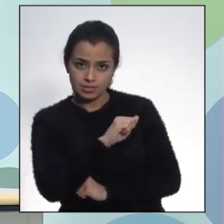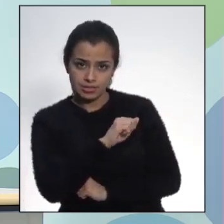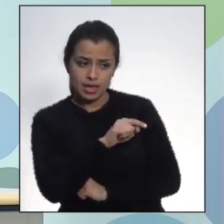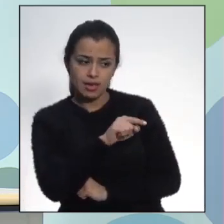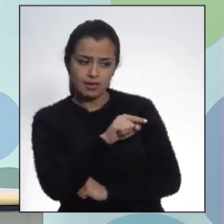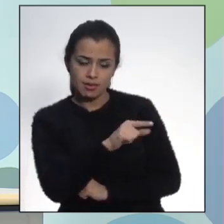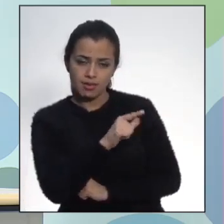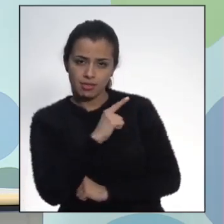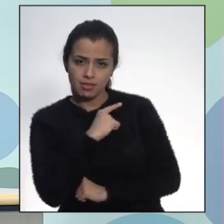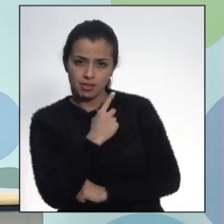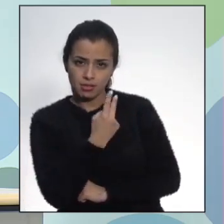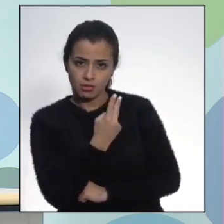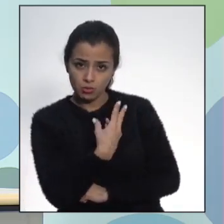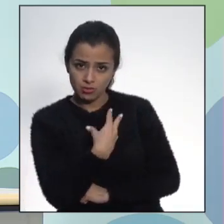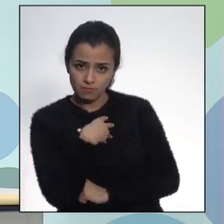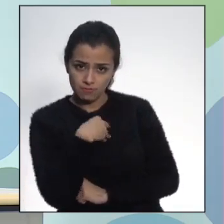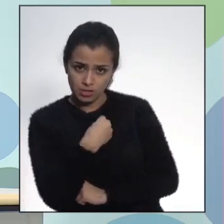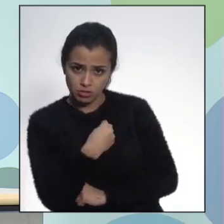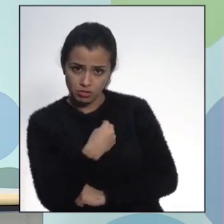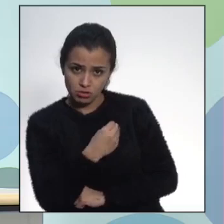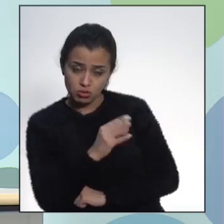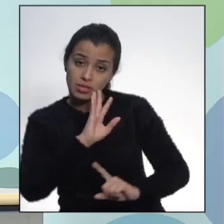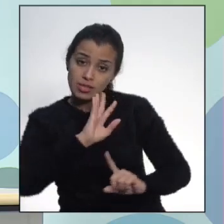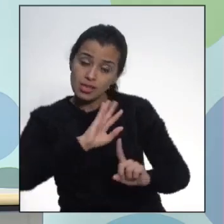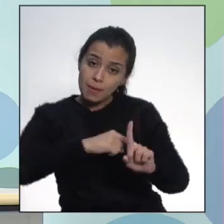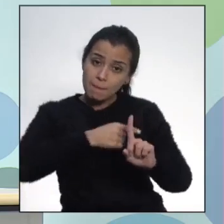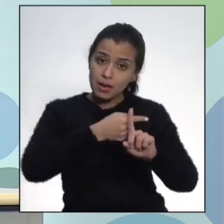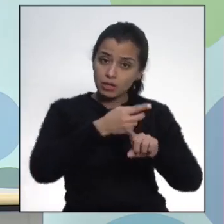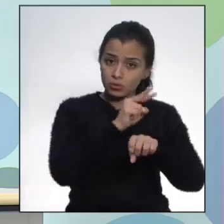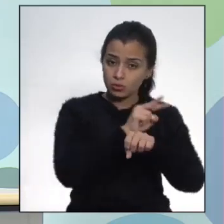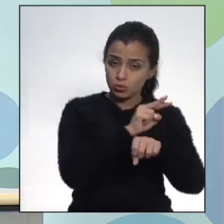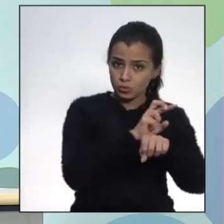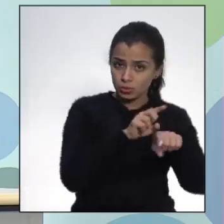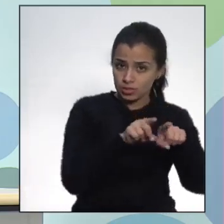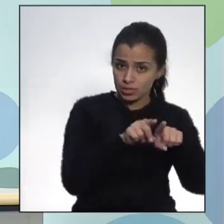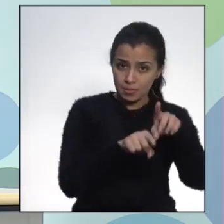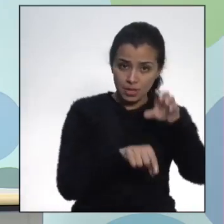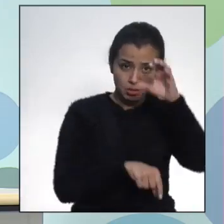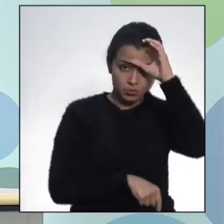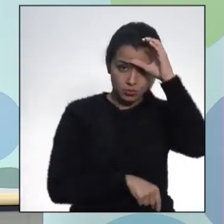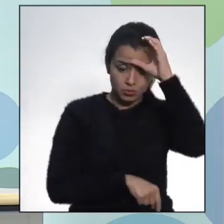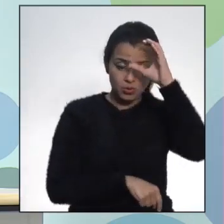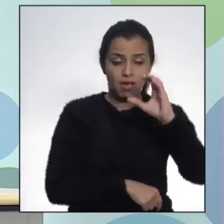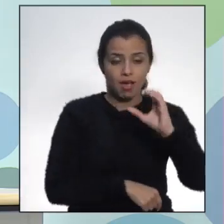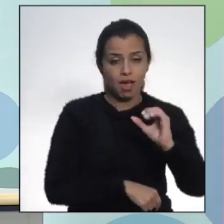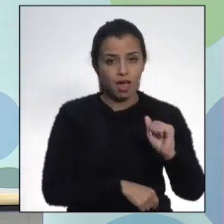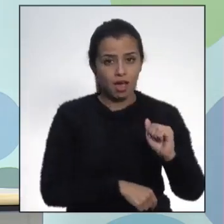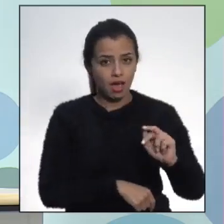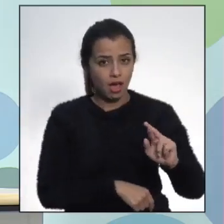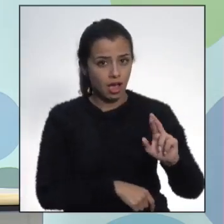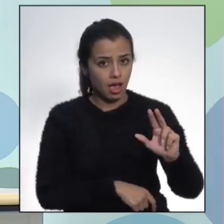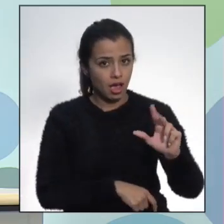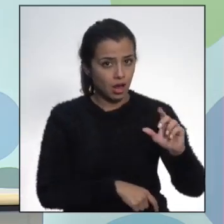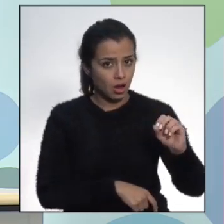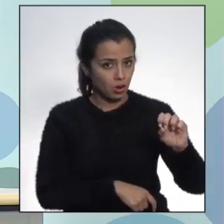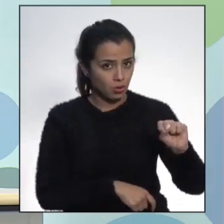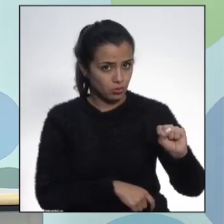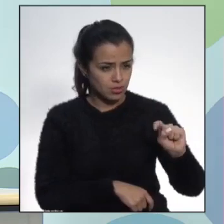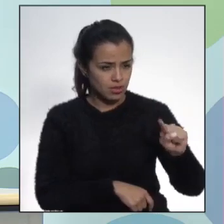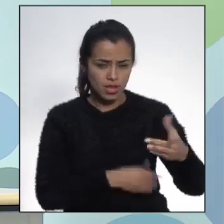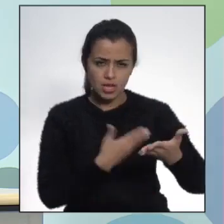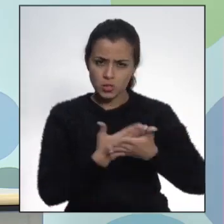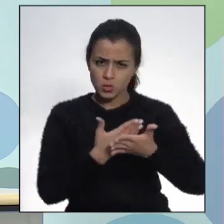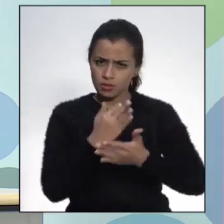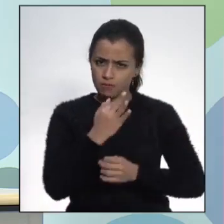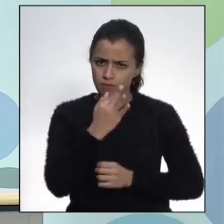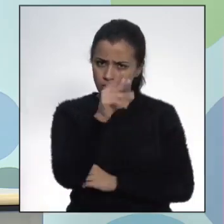que ele é o tutelado dela. O Carlos, ele é o noviço da história, ele estuda para padre, só que ele não quer ser padre, ele